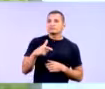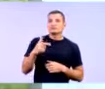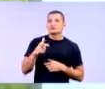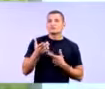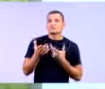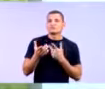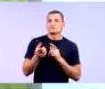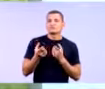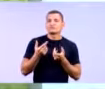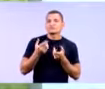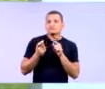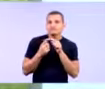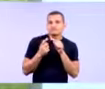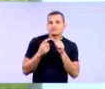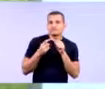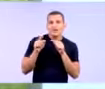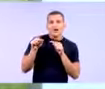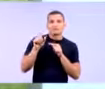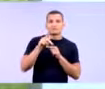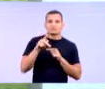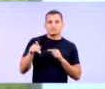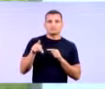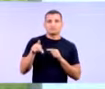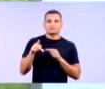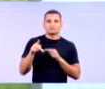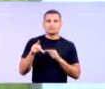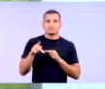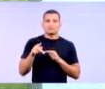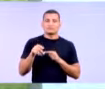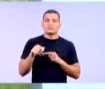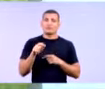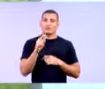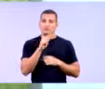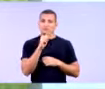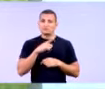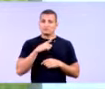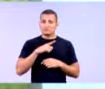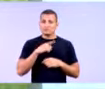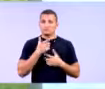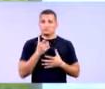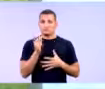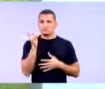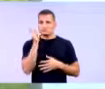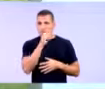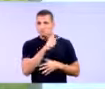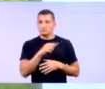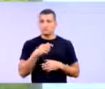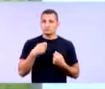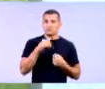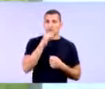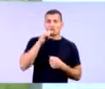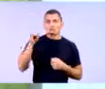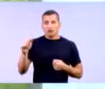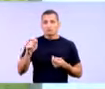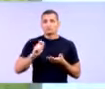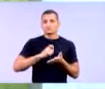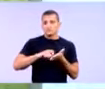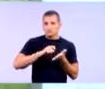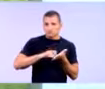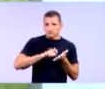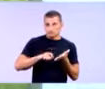professor que foi disponibilizado para você. Se você tiver dificuldade, aí você tem que avisar por escrito, né,